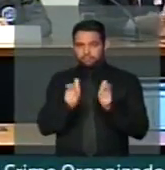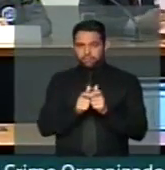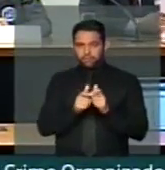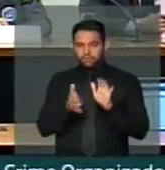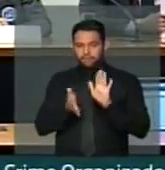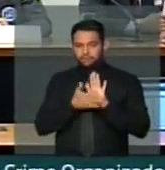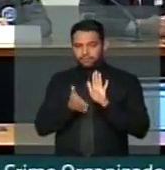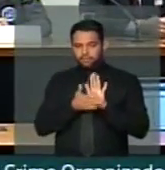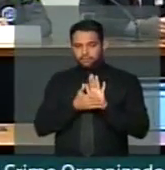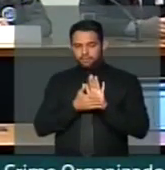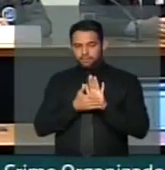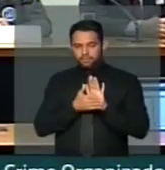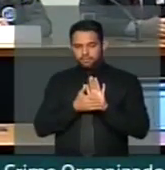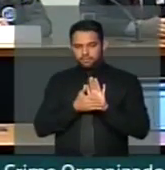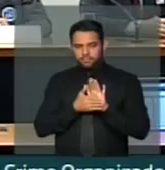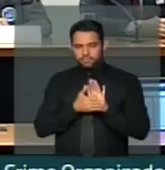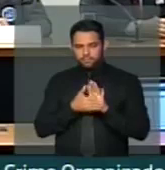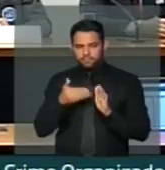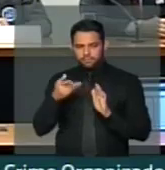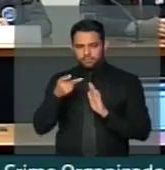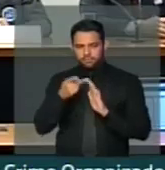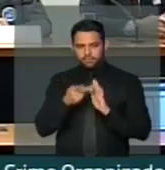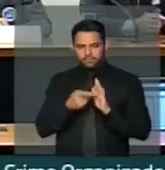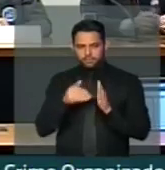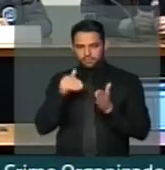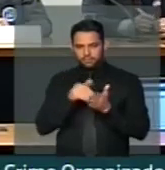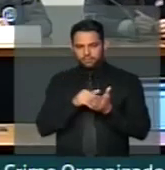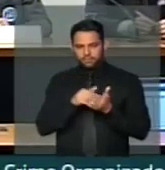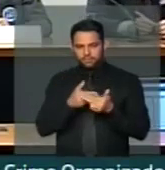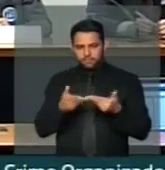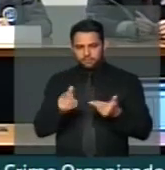as propostas não vai ter a 37 não vai de